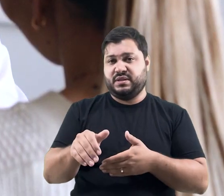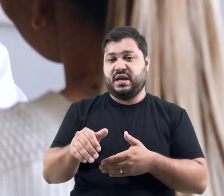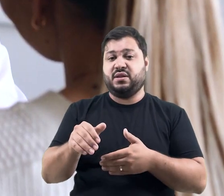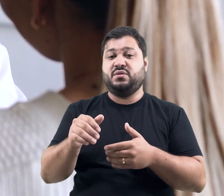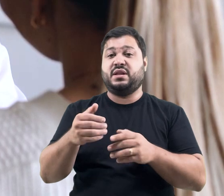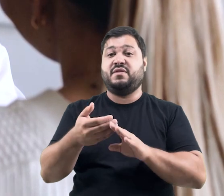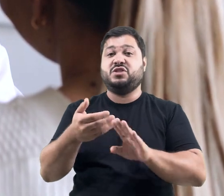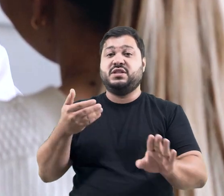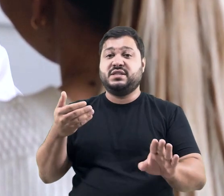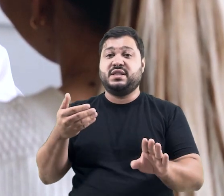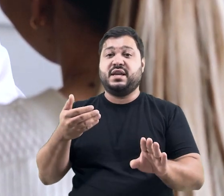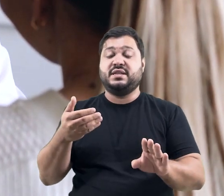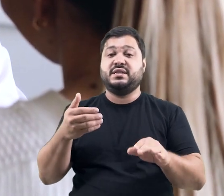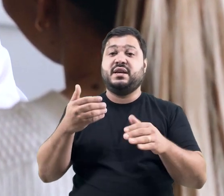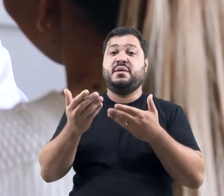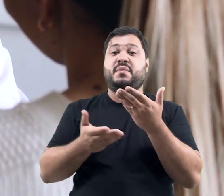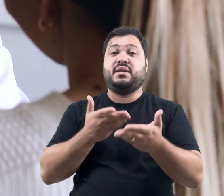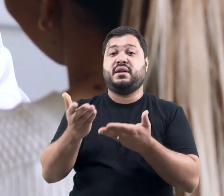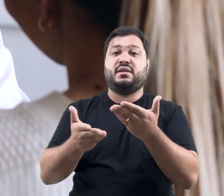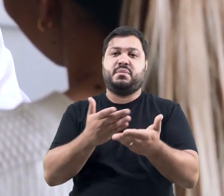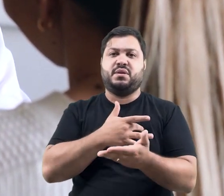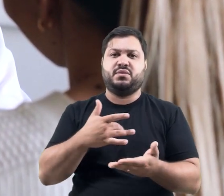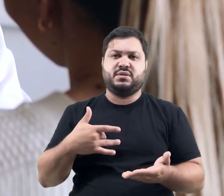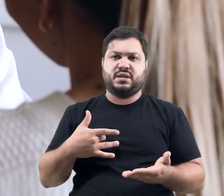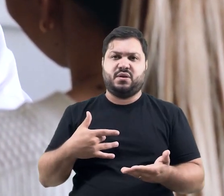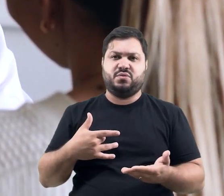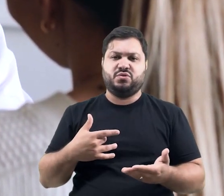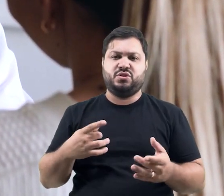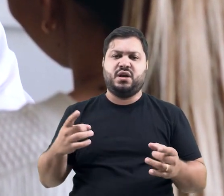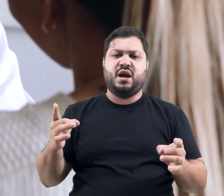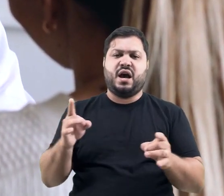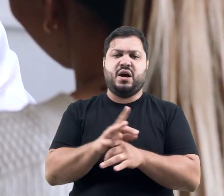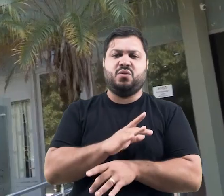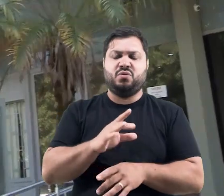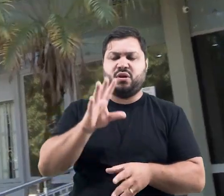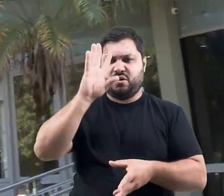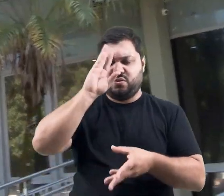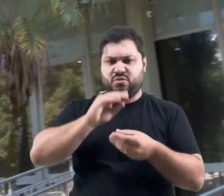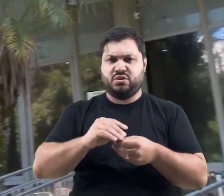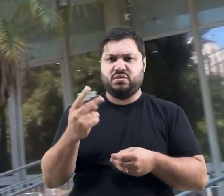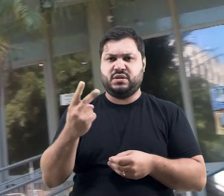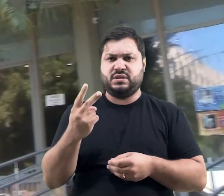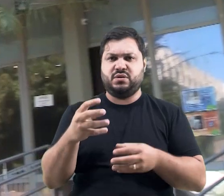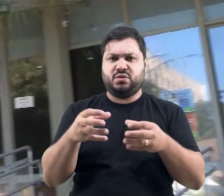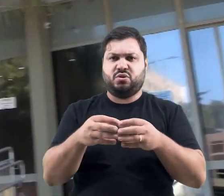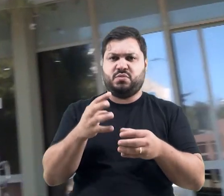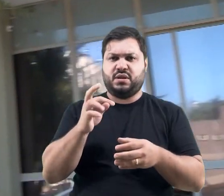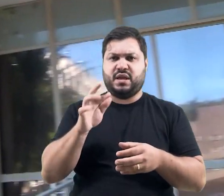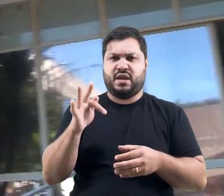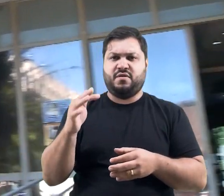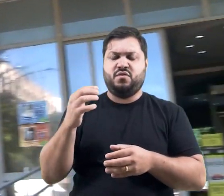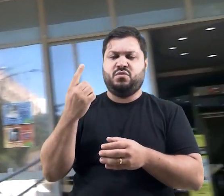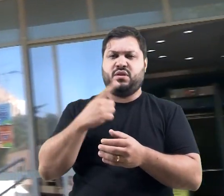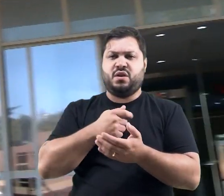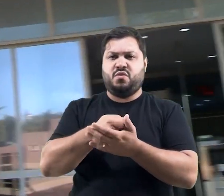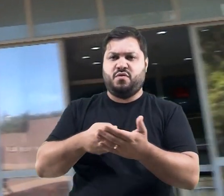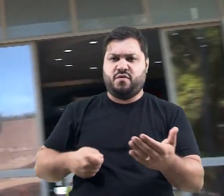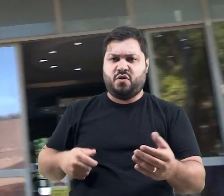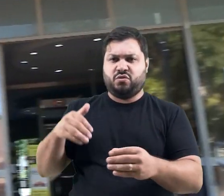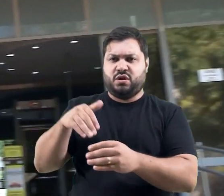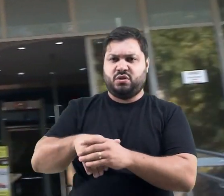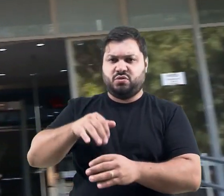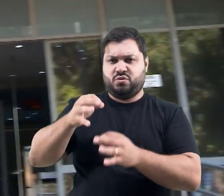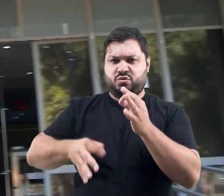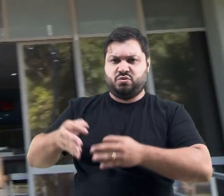foi dispensado enquanto estava de licença para tratamento de saúde. A conclusão da segunda turma do TRF1, segundo o voto